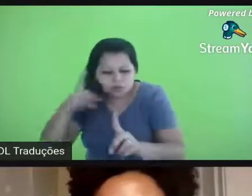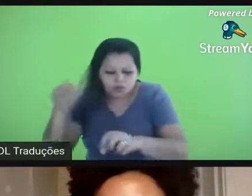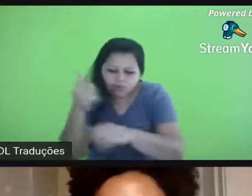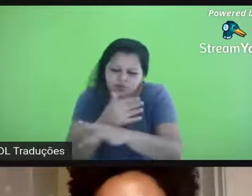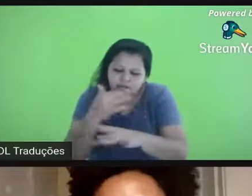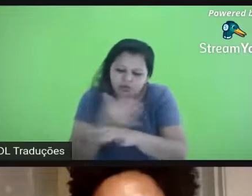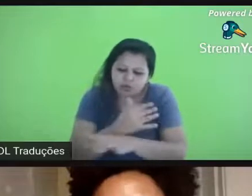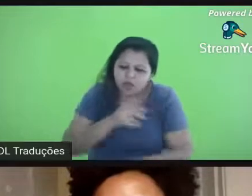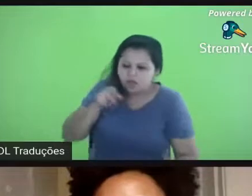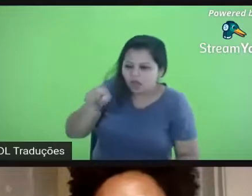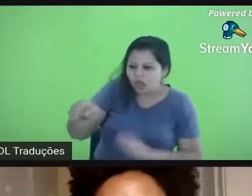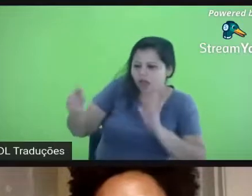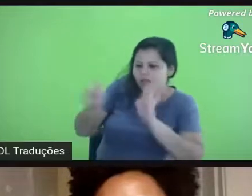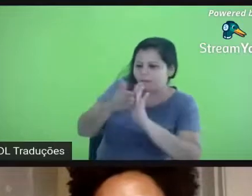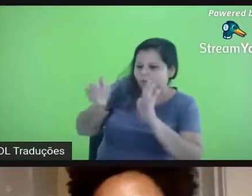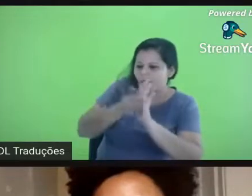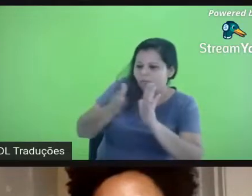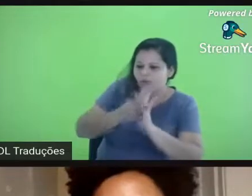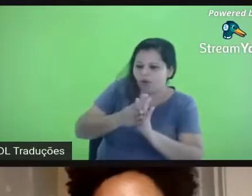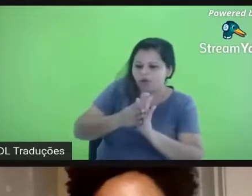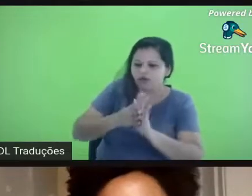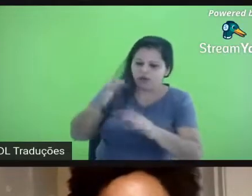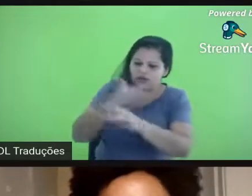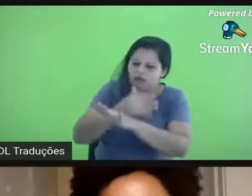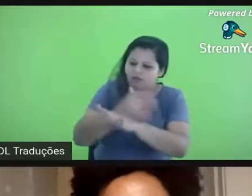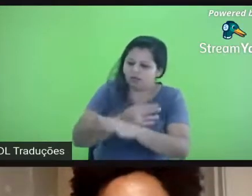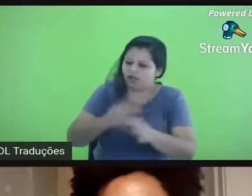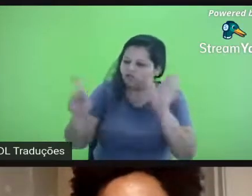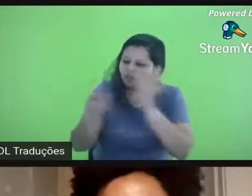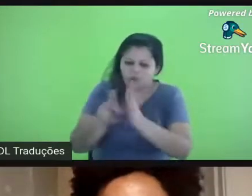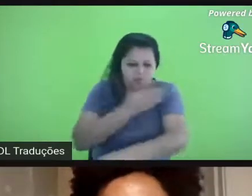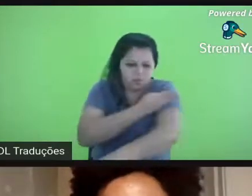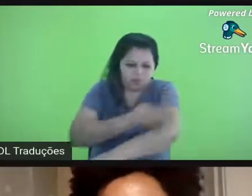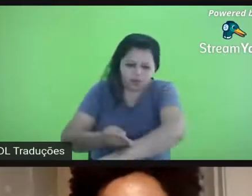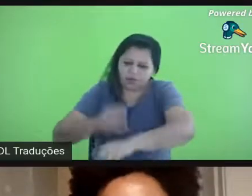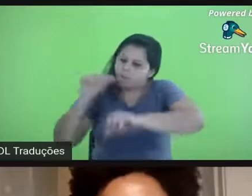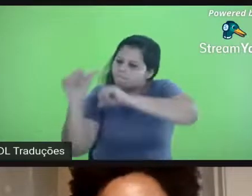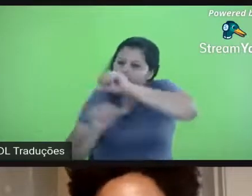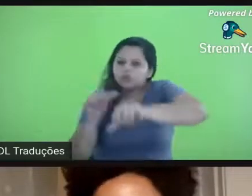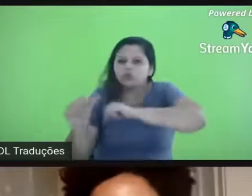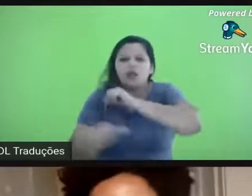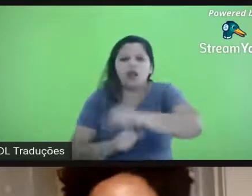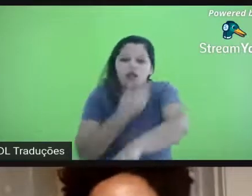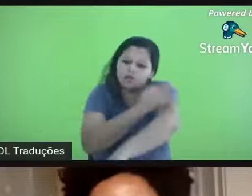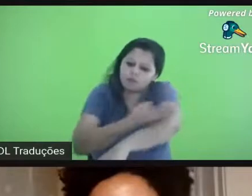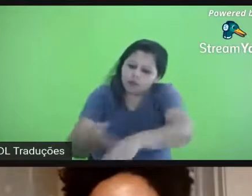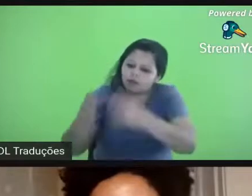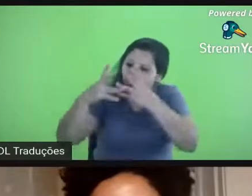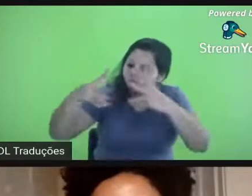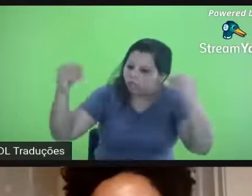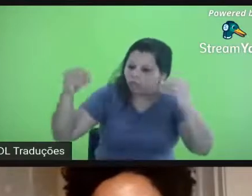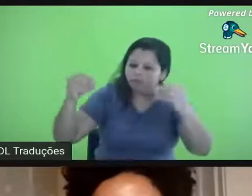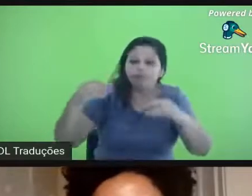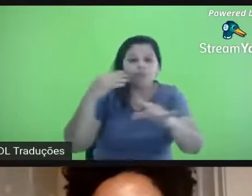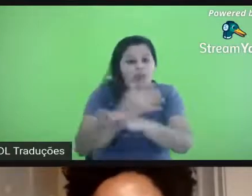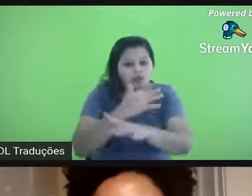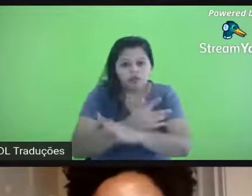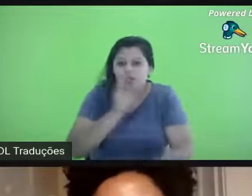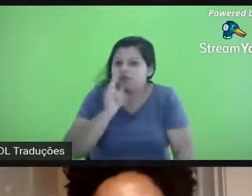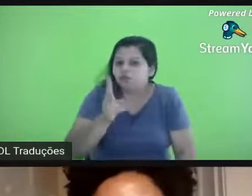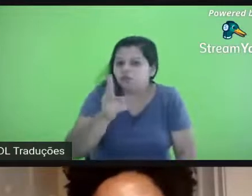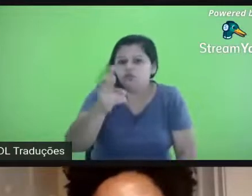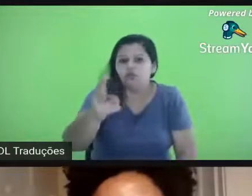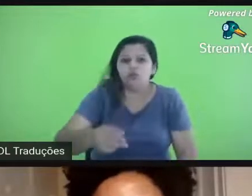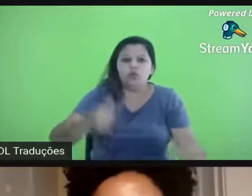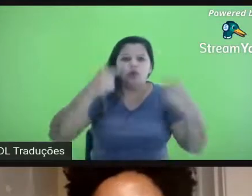cidade, o mundo, né, a sociedade continua aí exercendo seu papel de violência muitas vezes, né?